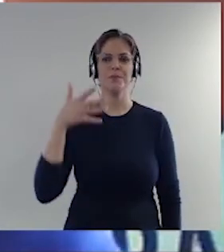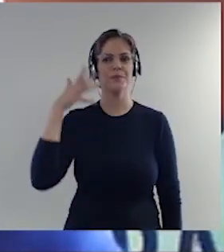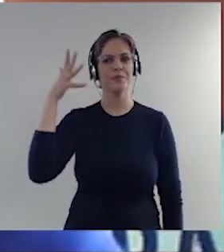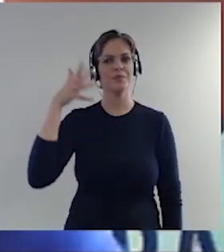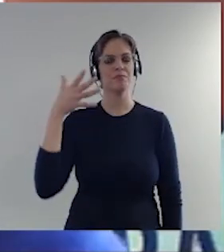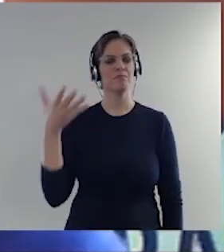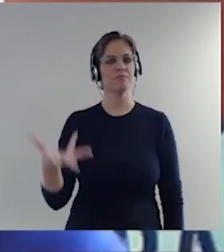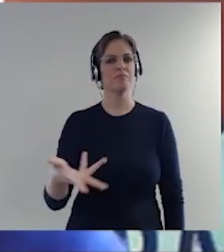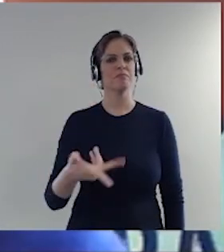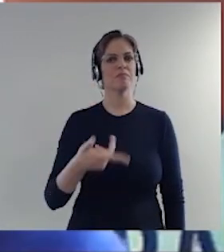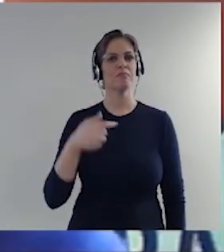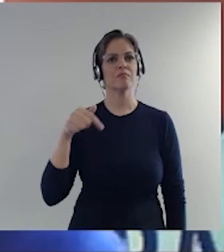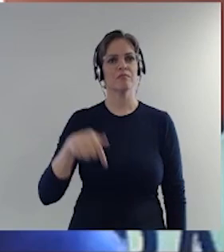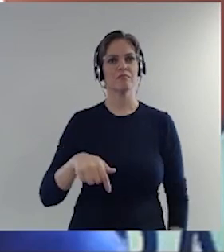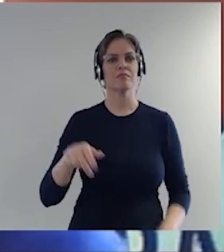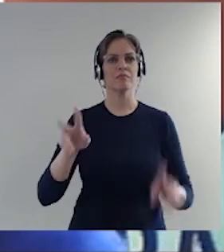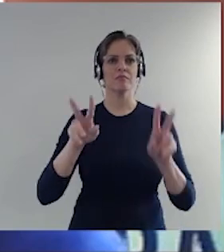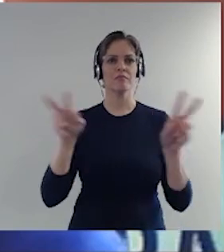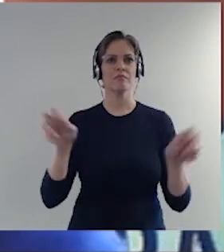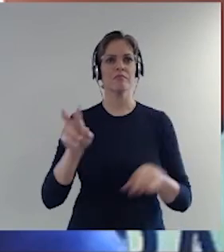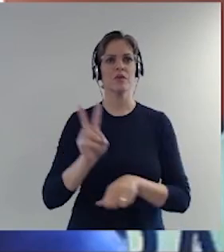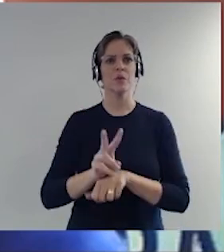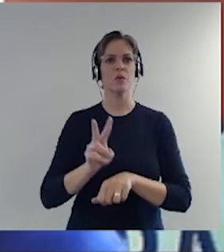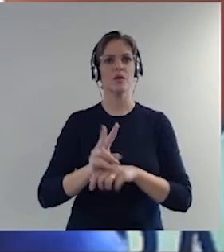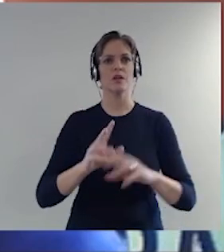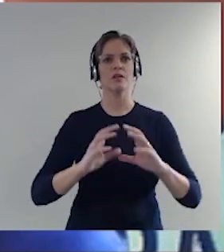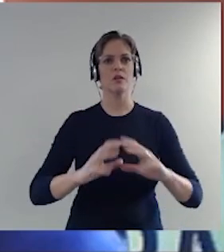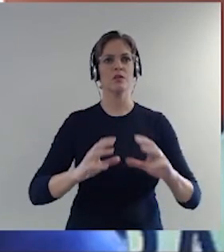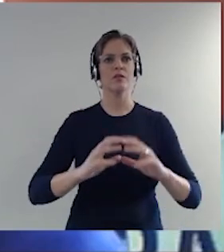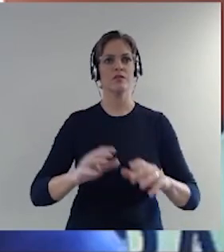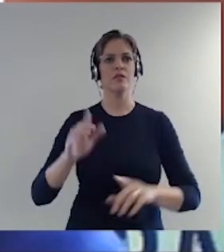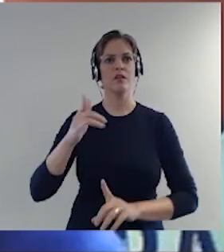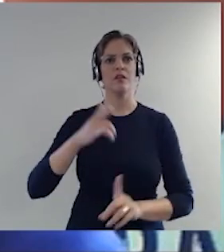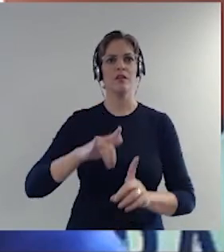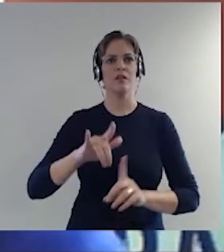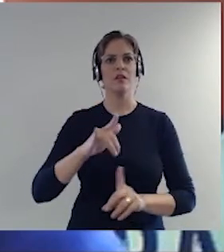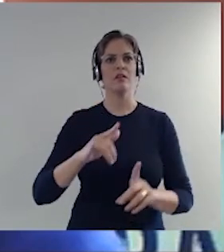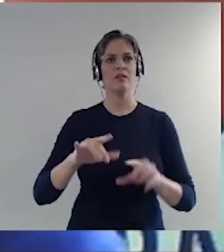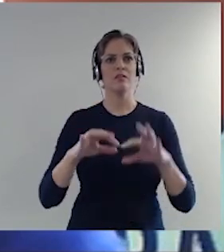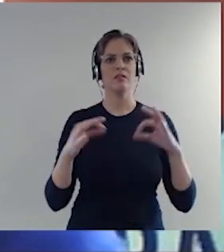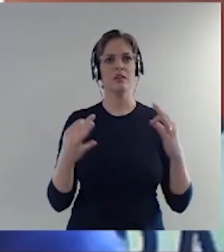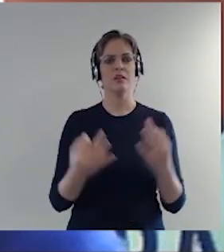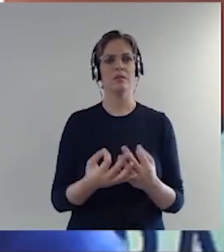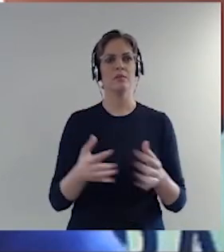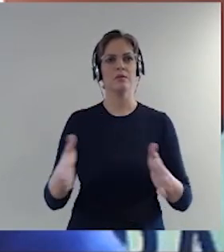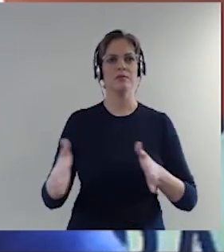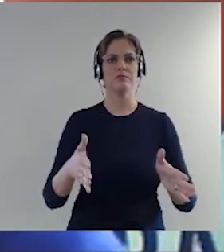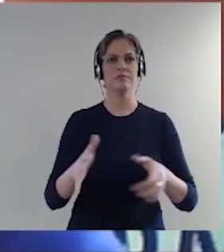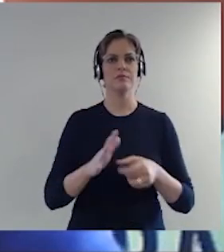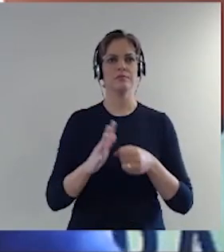o painel de tema Guarda, Convivência e Alienação Parental em